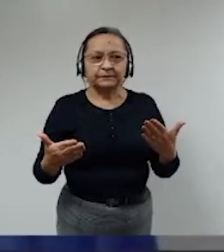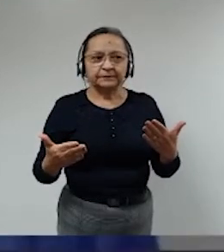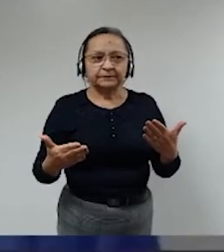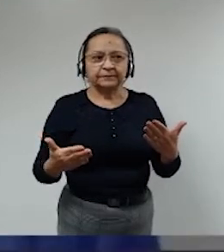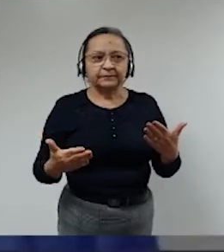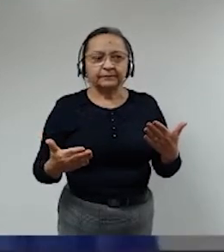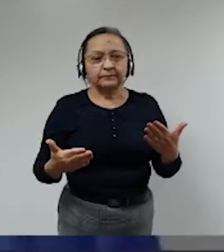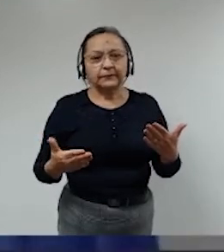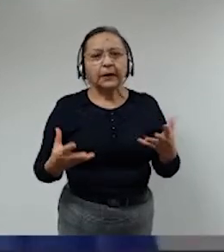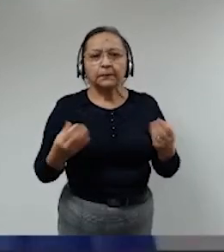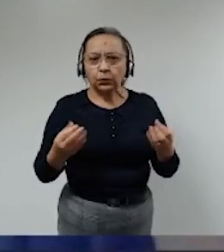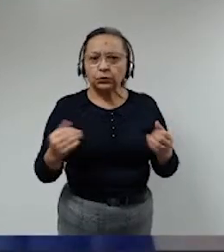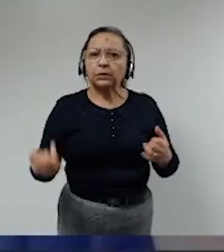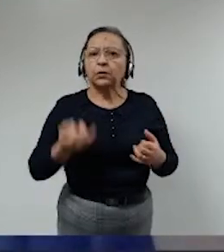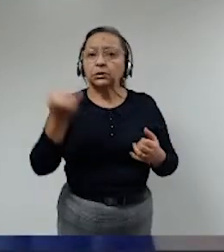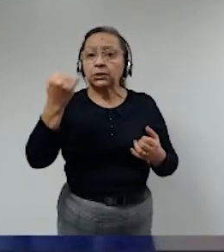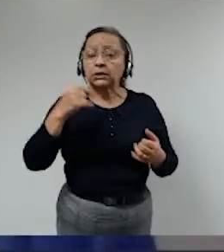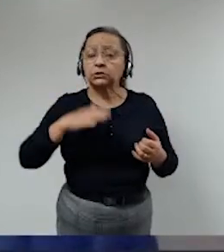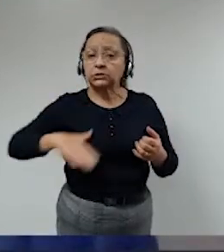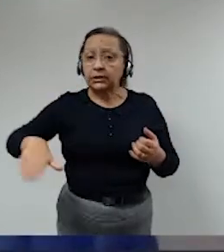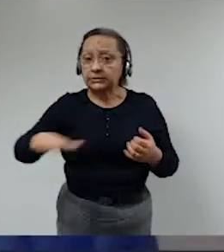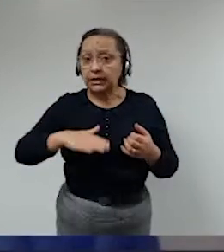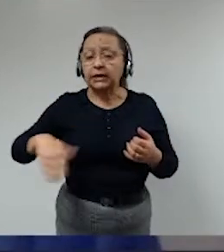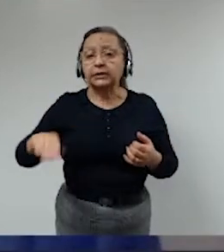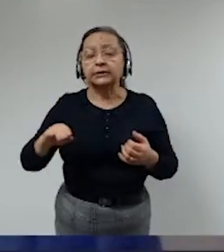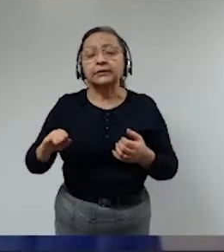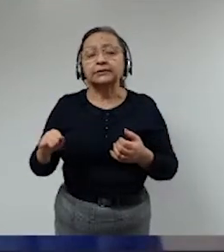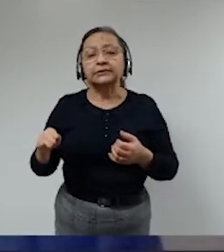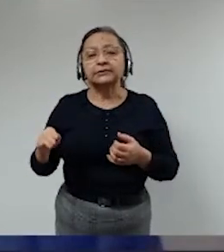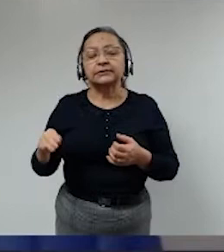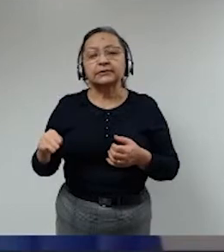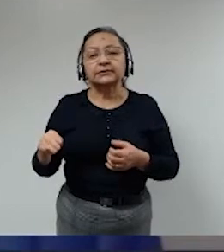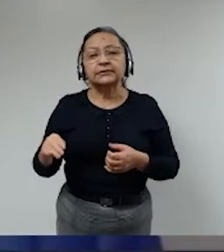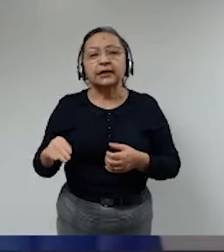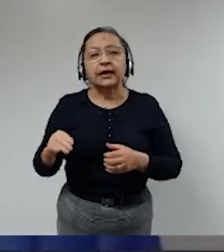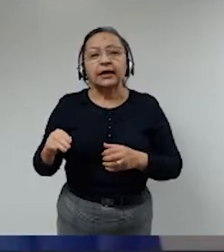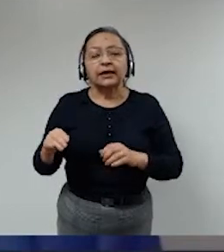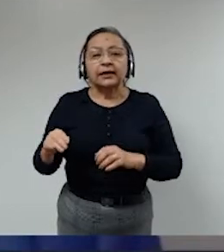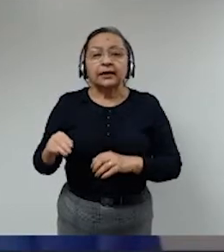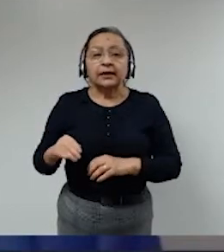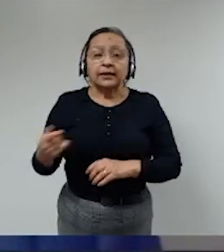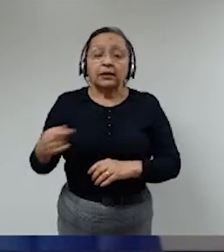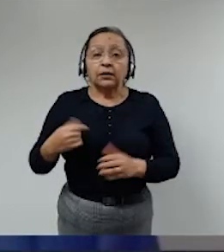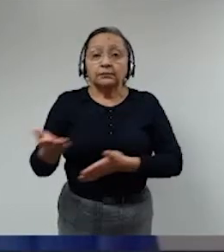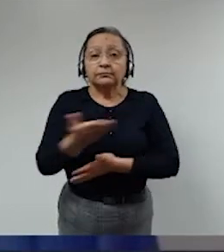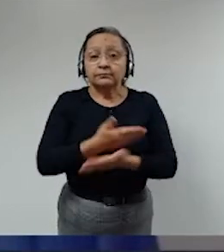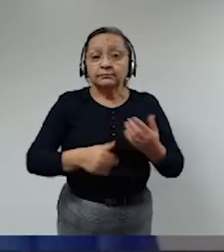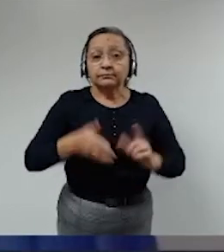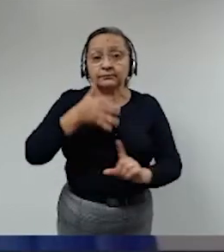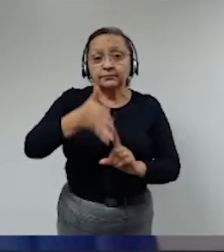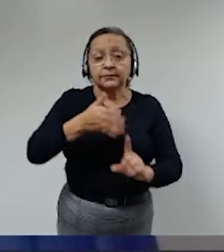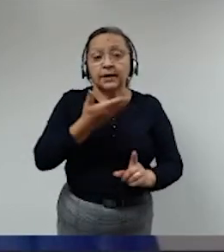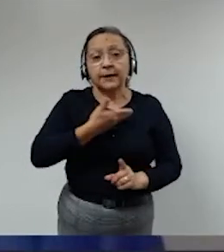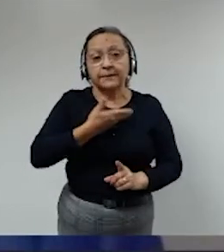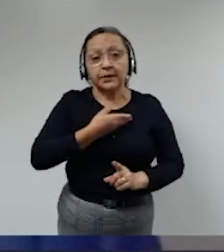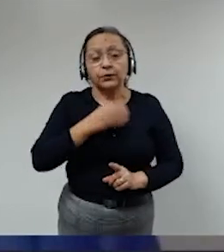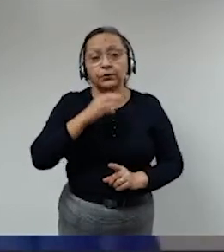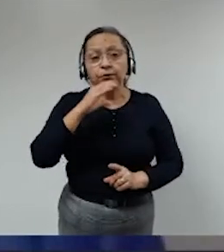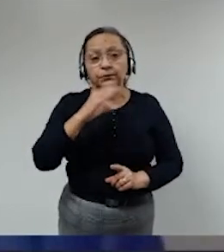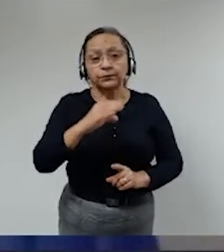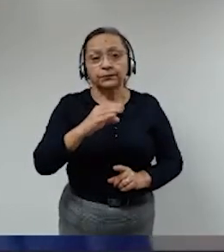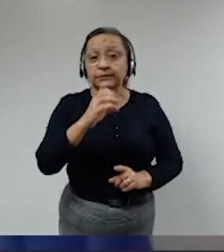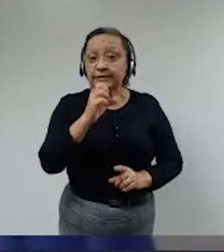exposição aprofundada sobre o setor do audiovisual. Muito bom, parabéns. Então, passo a palavra para o meu amigo, doutor Sidney Sanches.